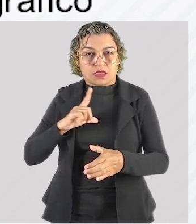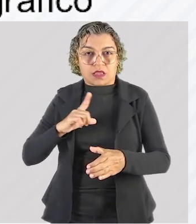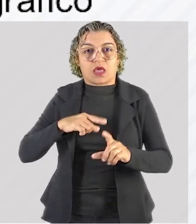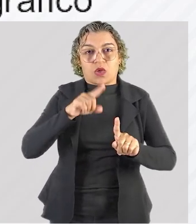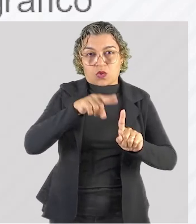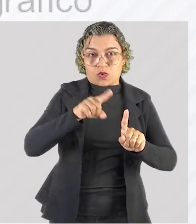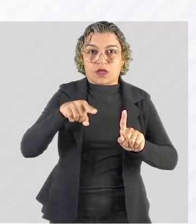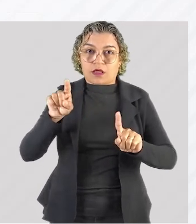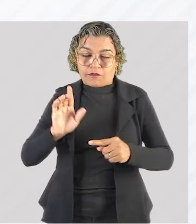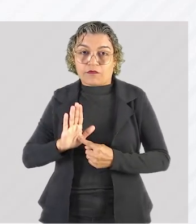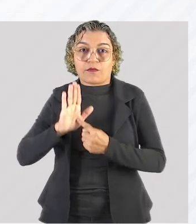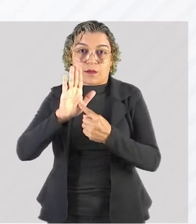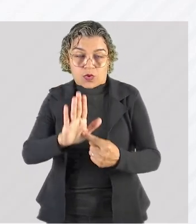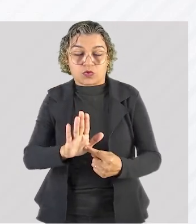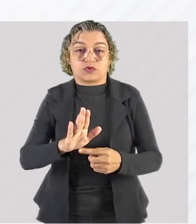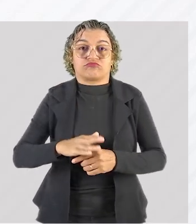gráfico.